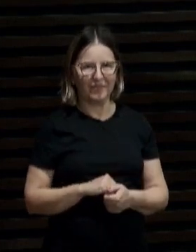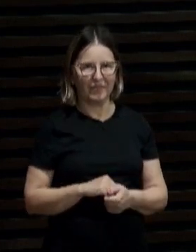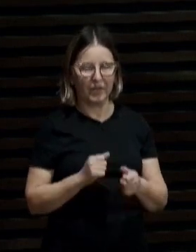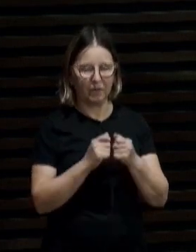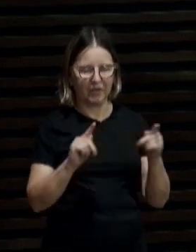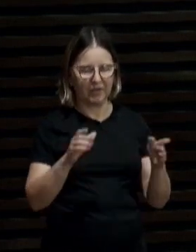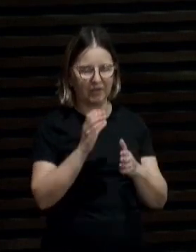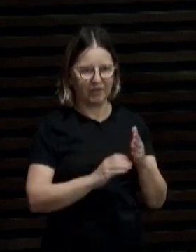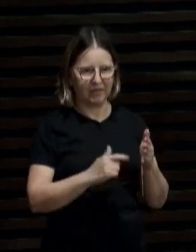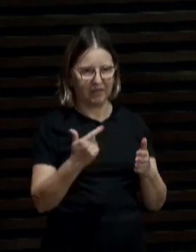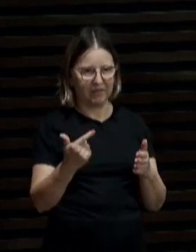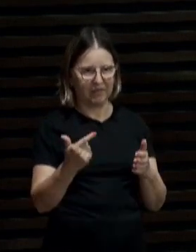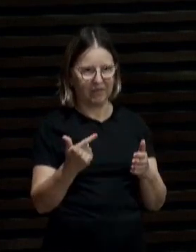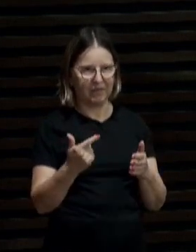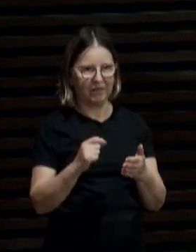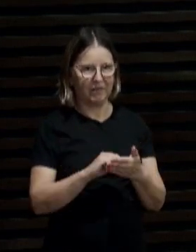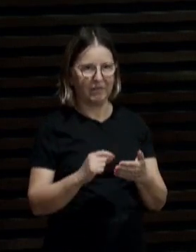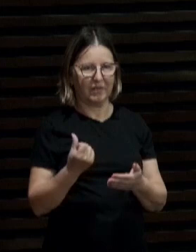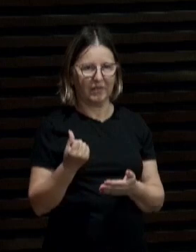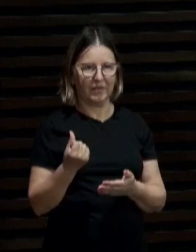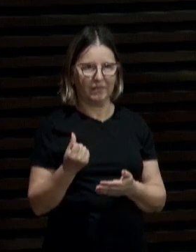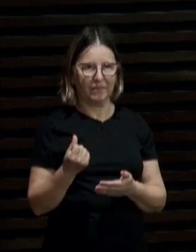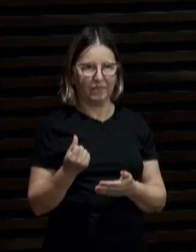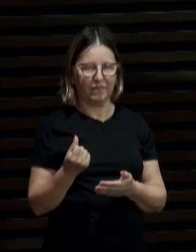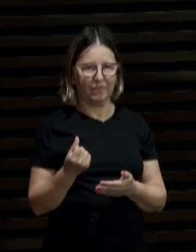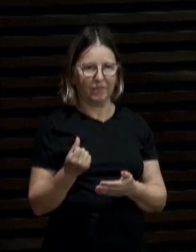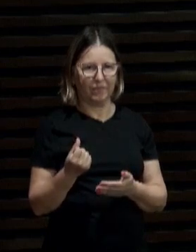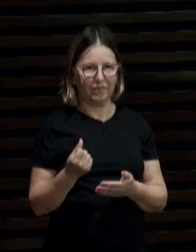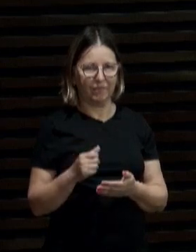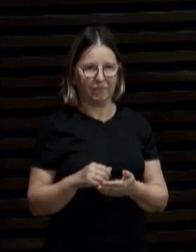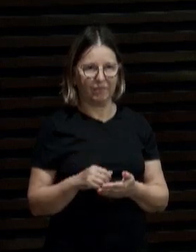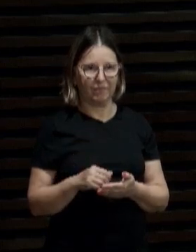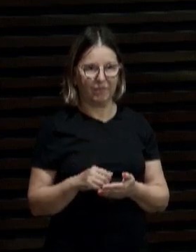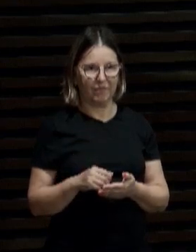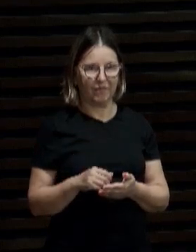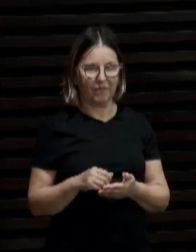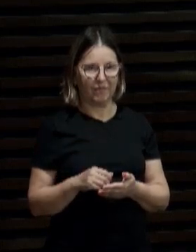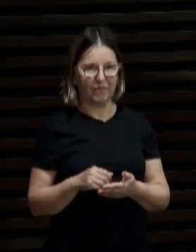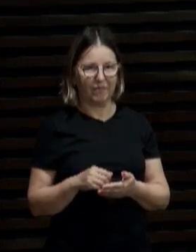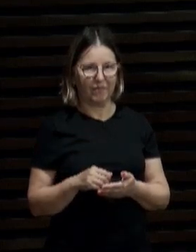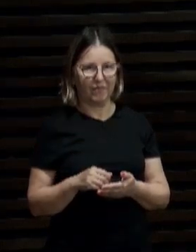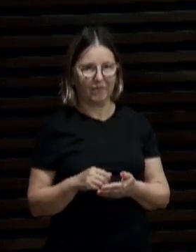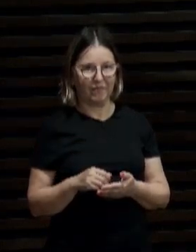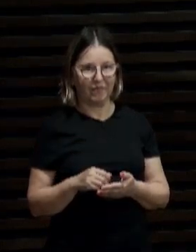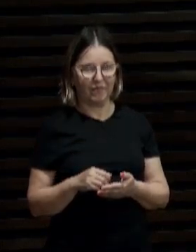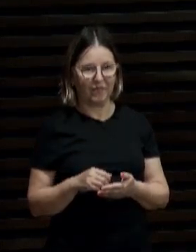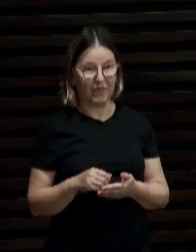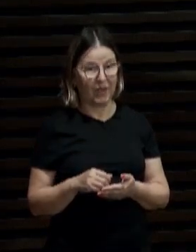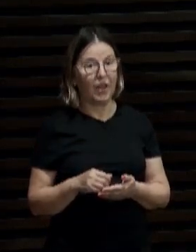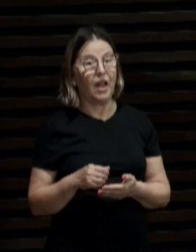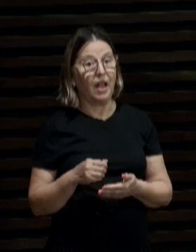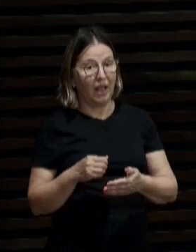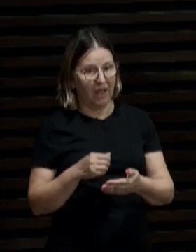Apocalipse 2:6. Tens, contudo, a teu favor, que odeias as obras dos